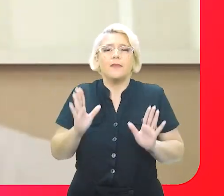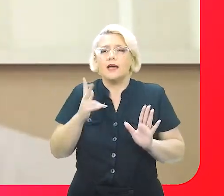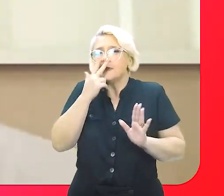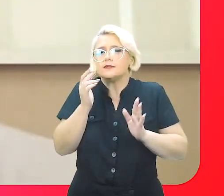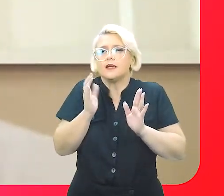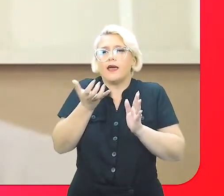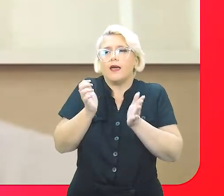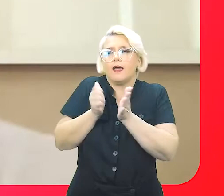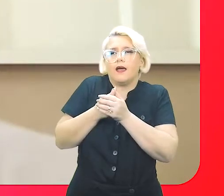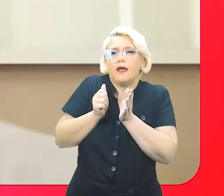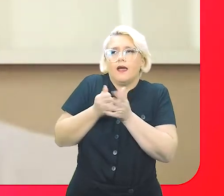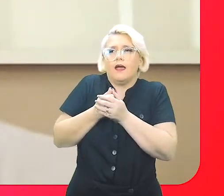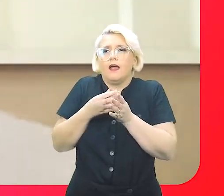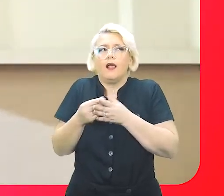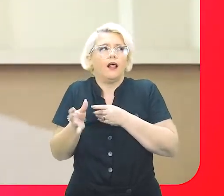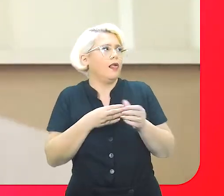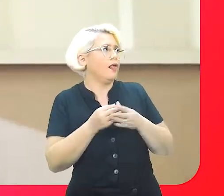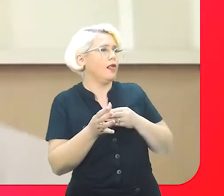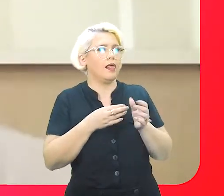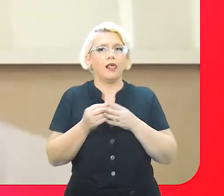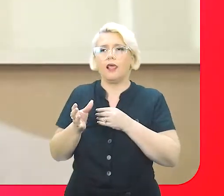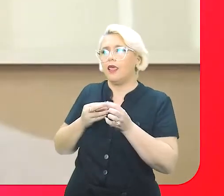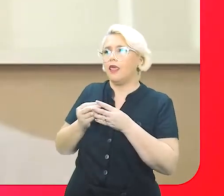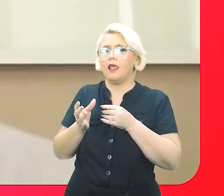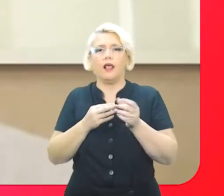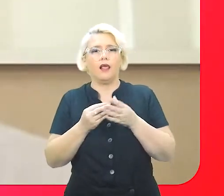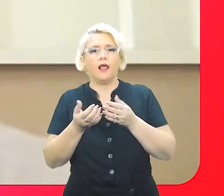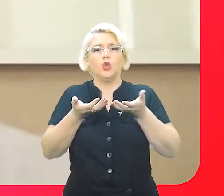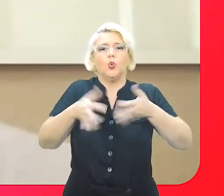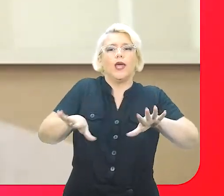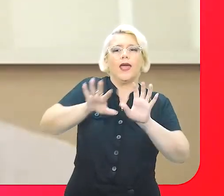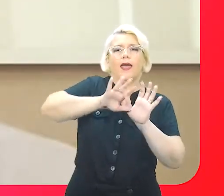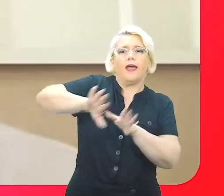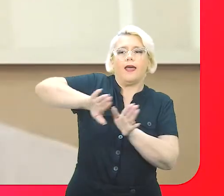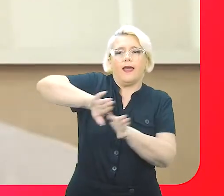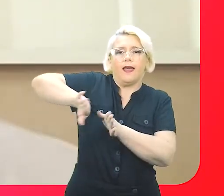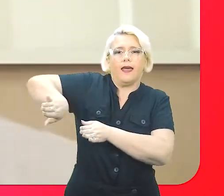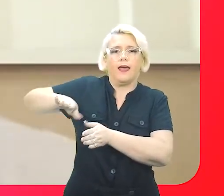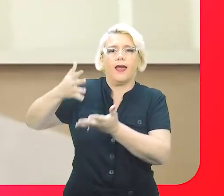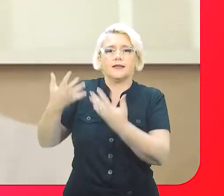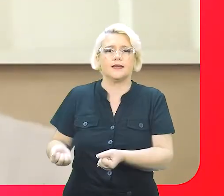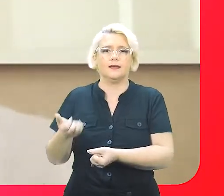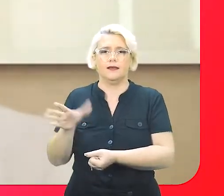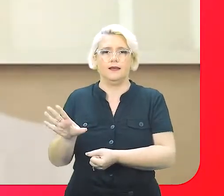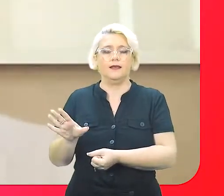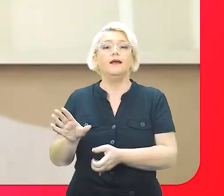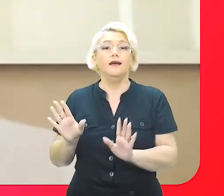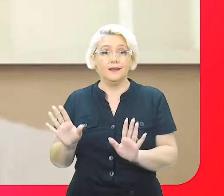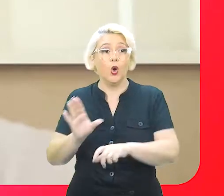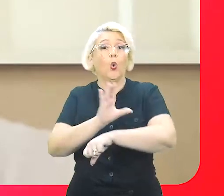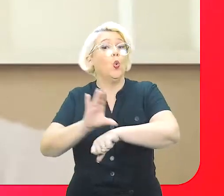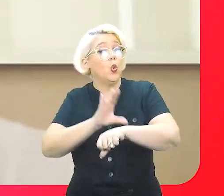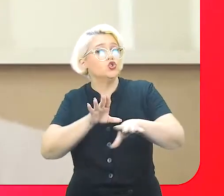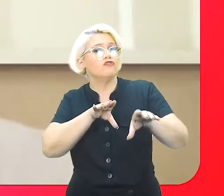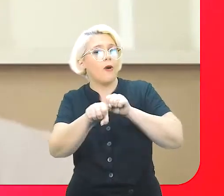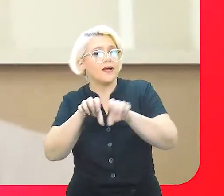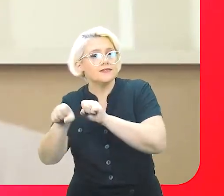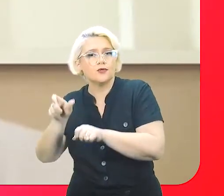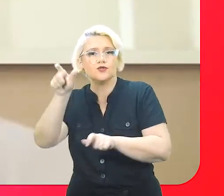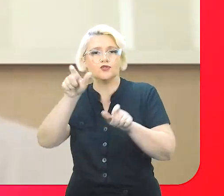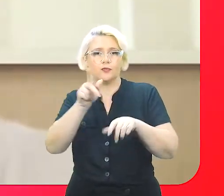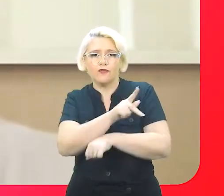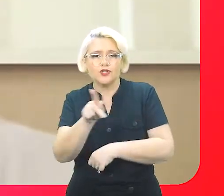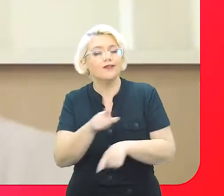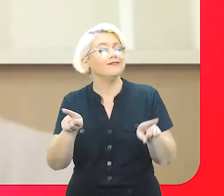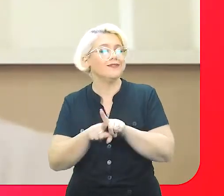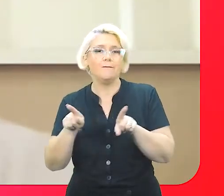escamotear, enquanto puderem resistir, resistirão. Os cursos de formação de professores,